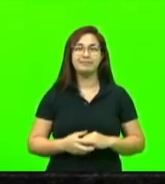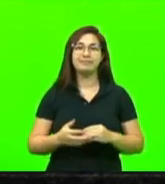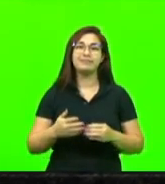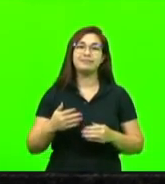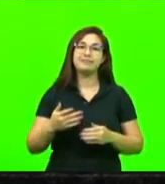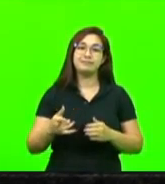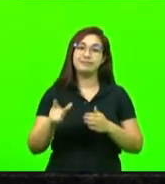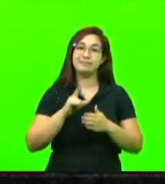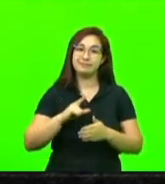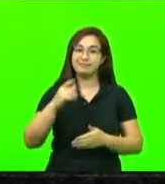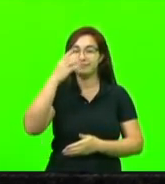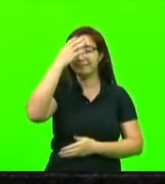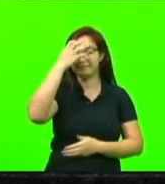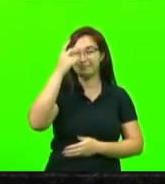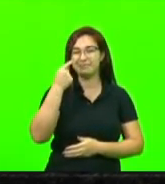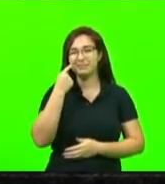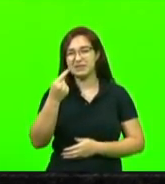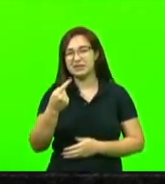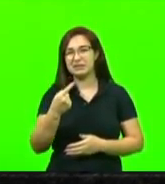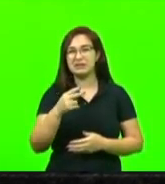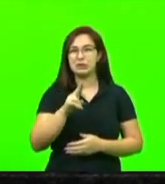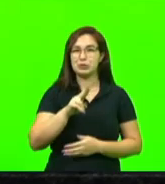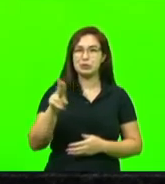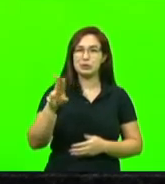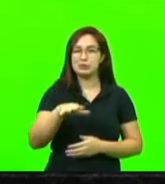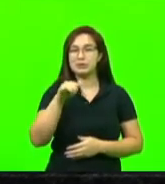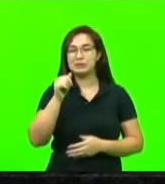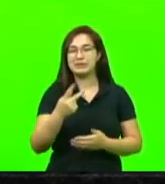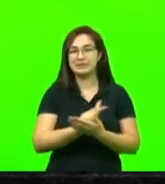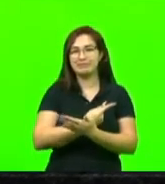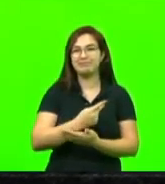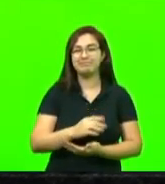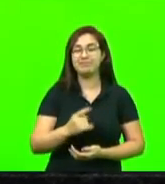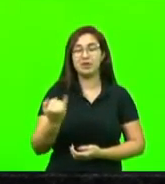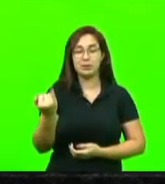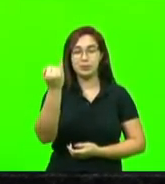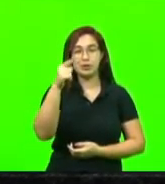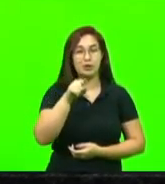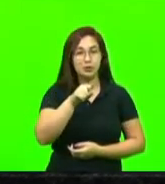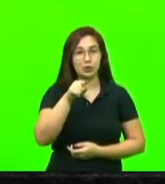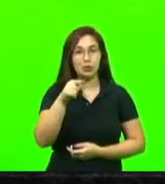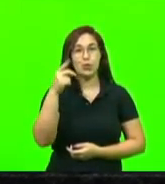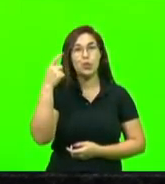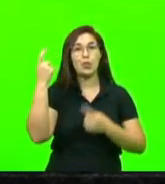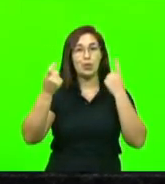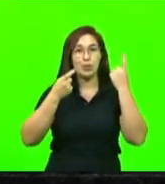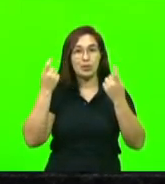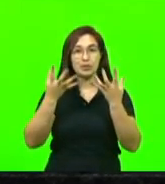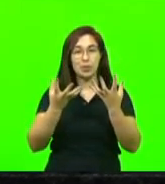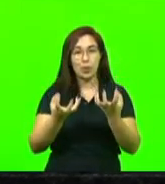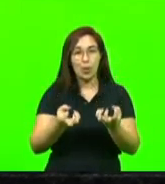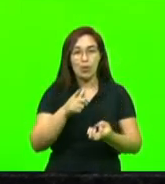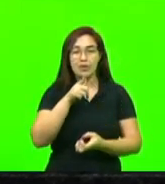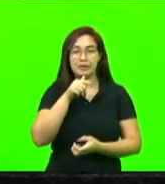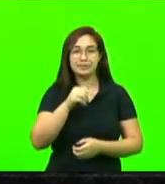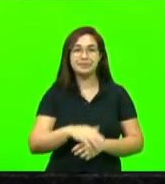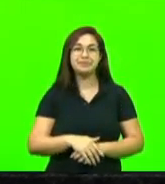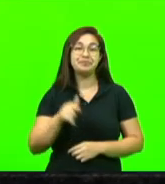lá. É importante essa vossa preocupação com a estiagem. Ainda em breves